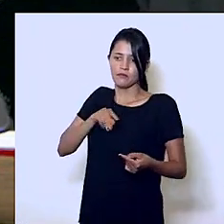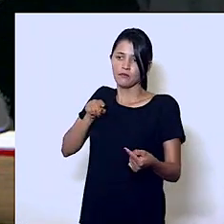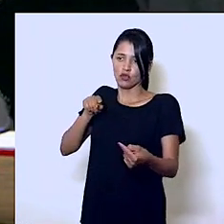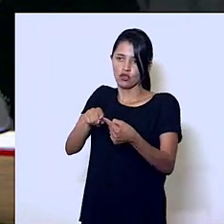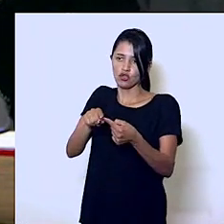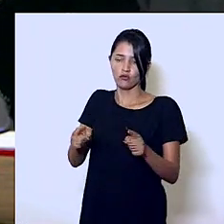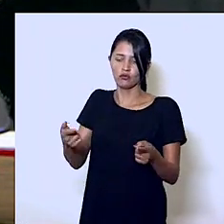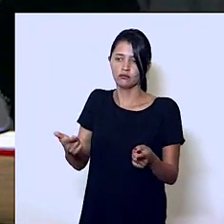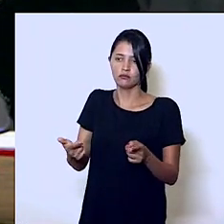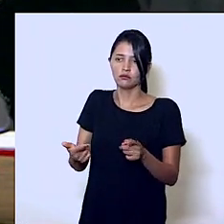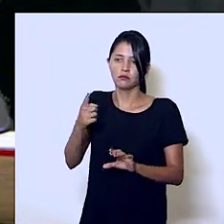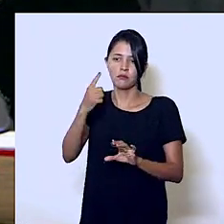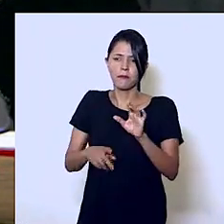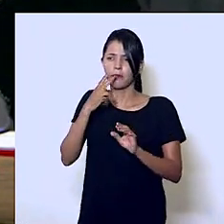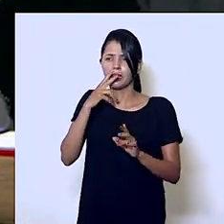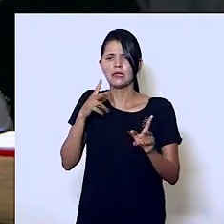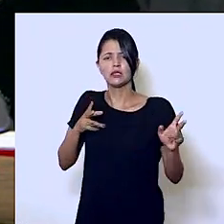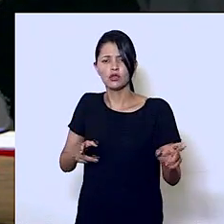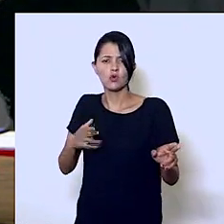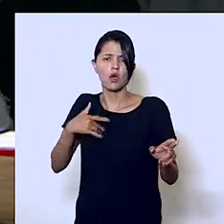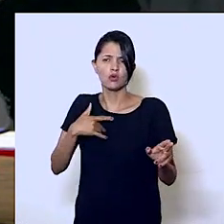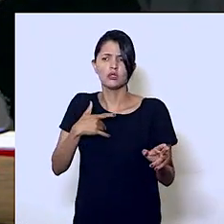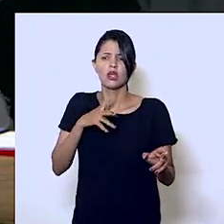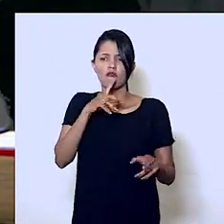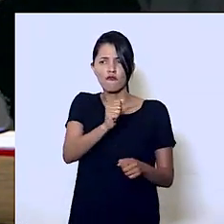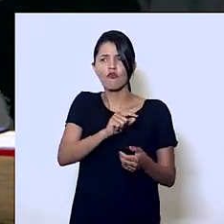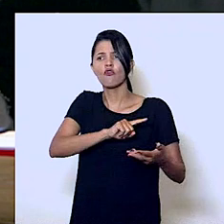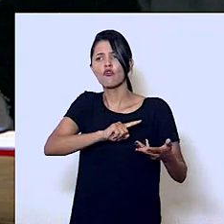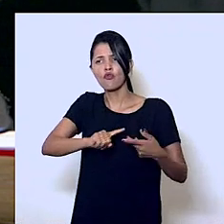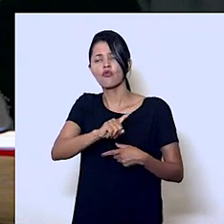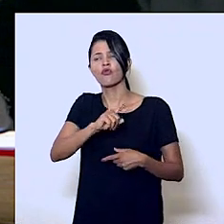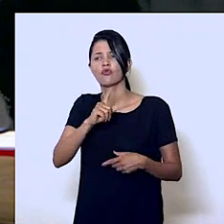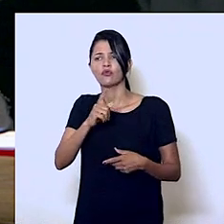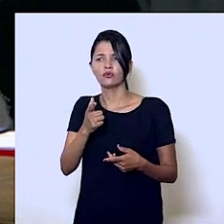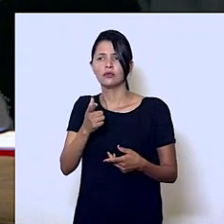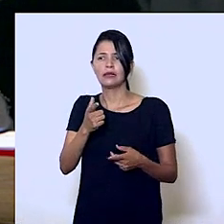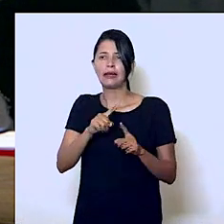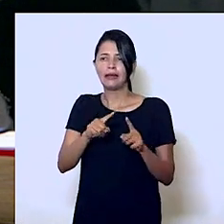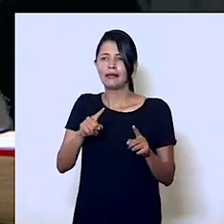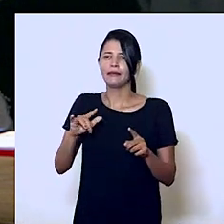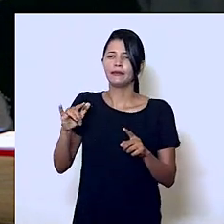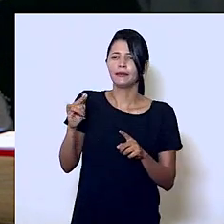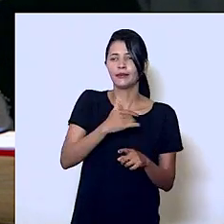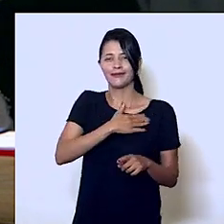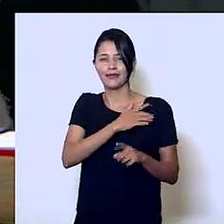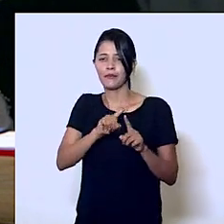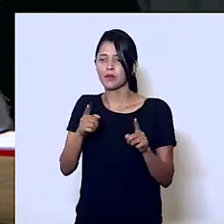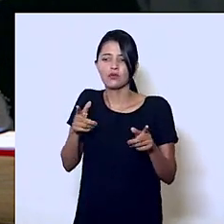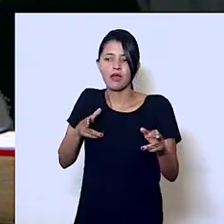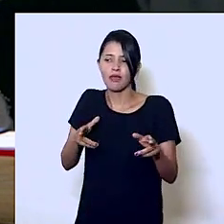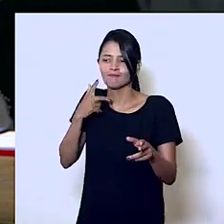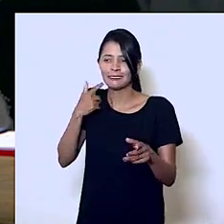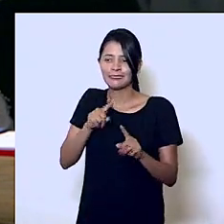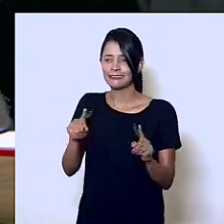parecido com o capítulo das Forças Armadas. Não, o Itamaraty se autorregularia, mas não era um clima da Constituinte. Não. E Paulo, então,